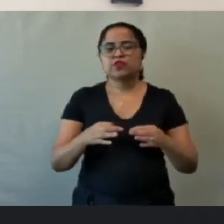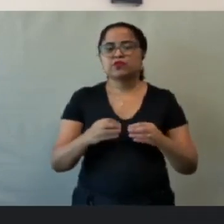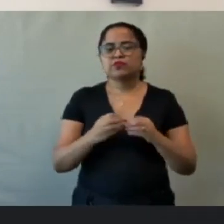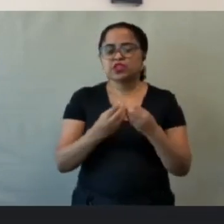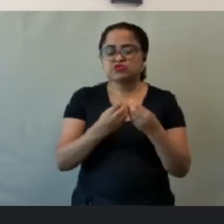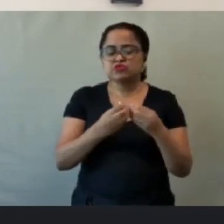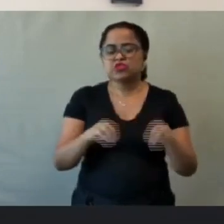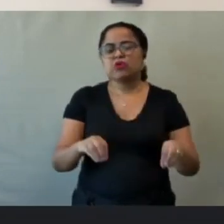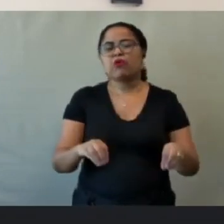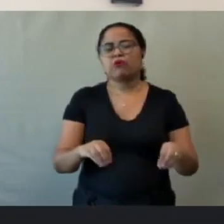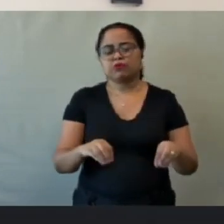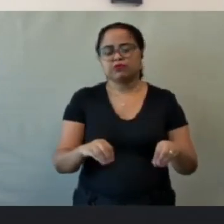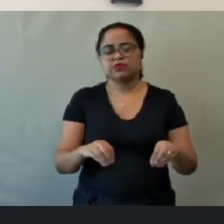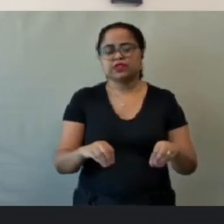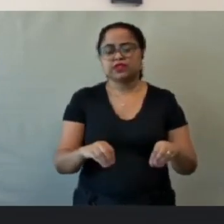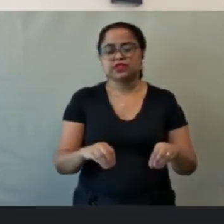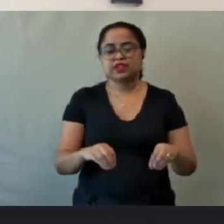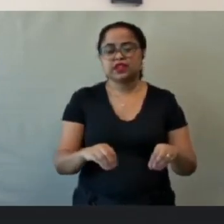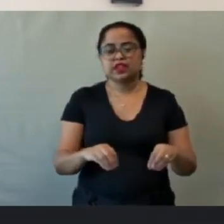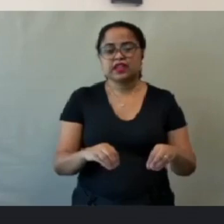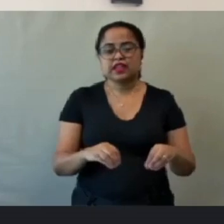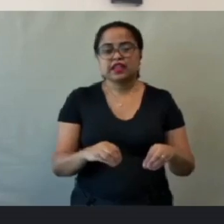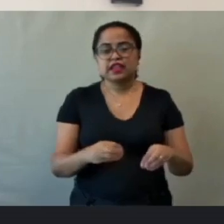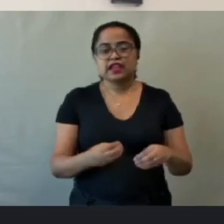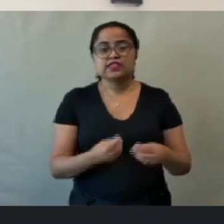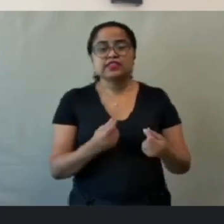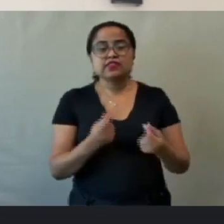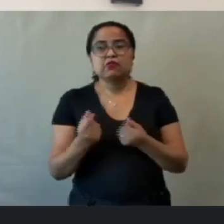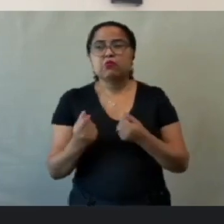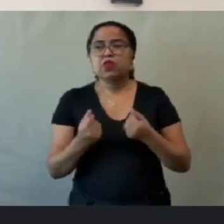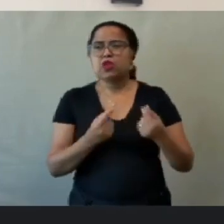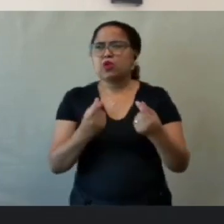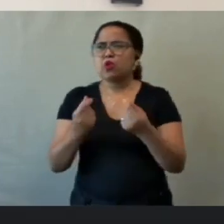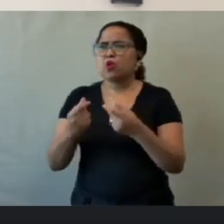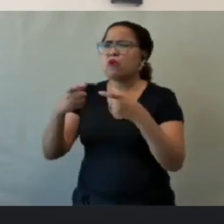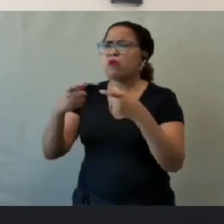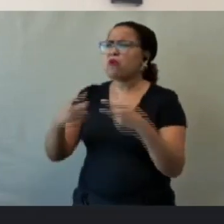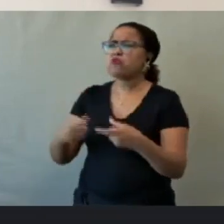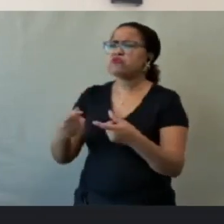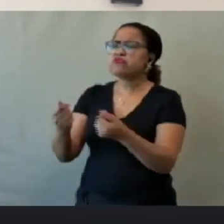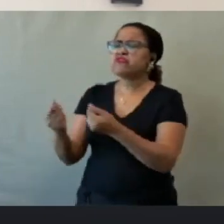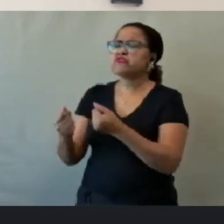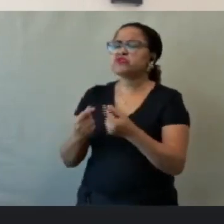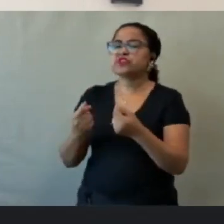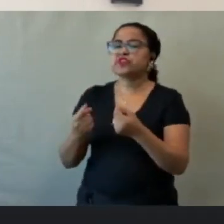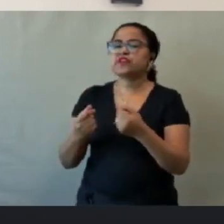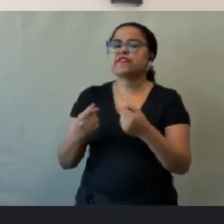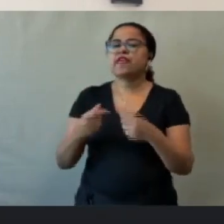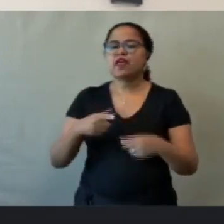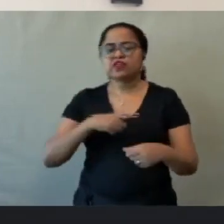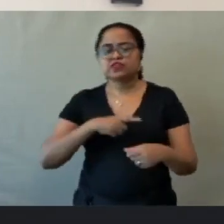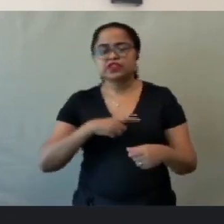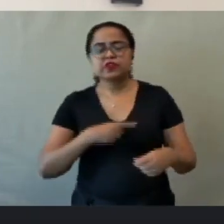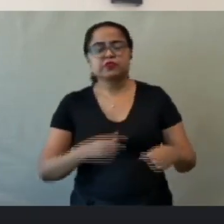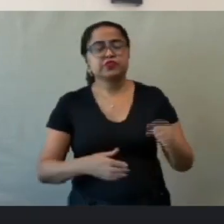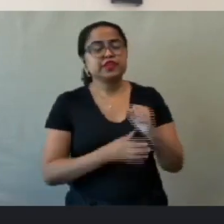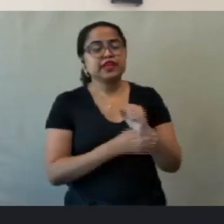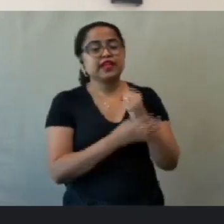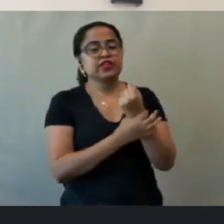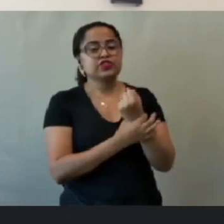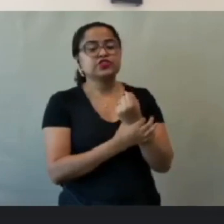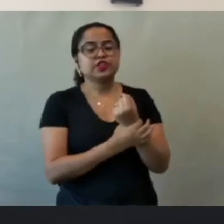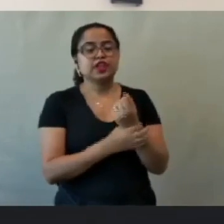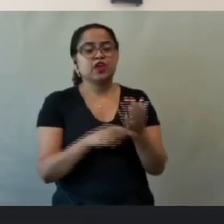pensar um plano nacional se a gente não tem fontes de financiamento. Nós precisamos garantir, aí, ao longo desse processo, o mínimo